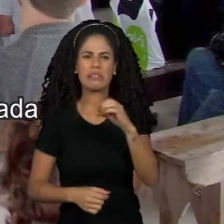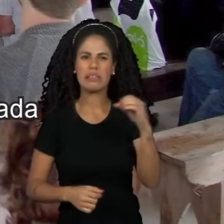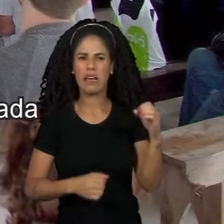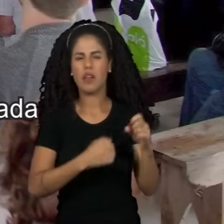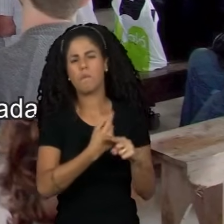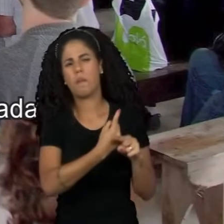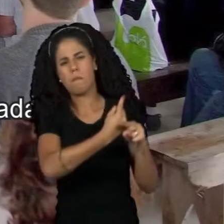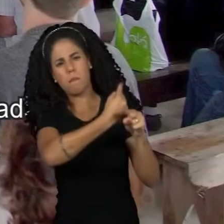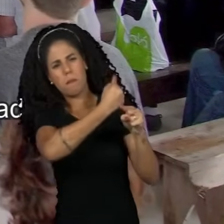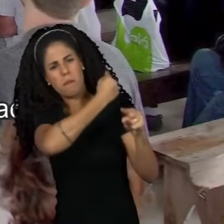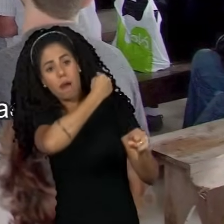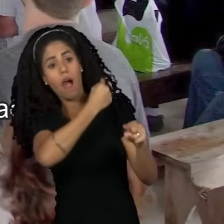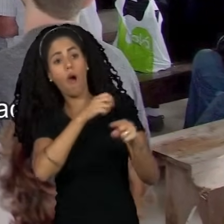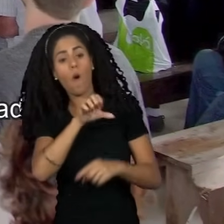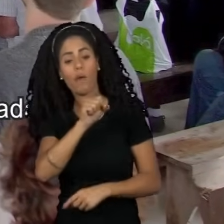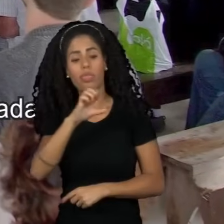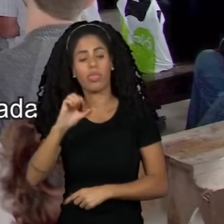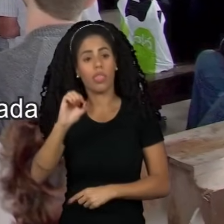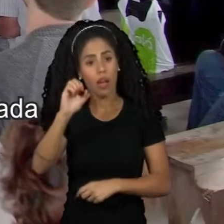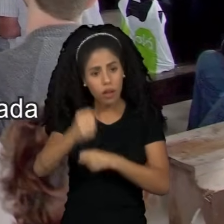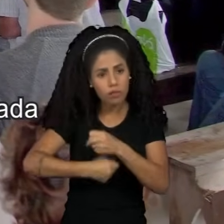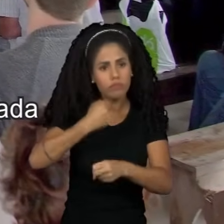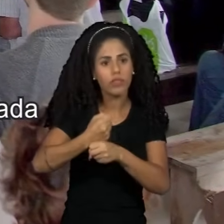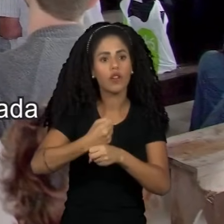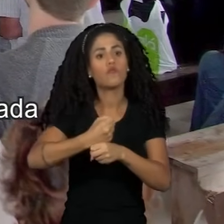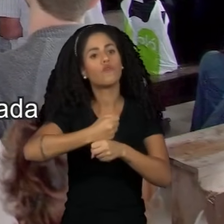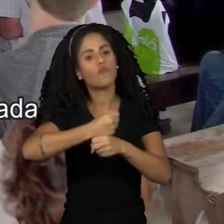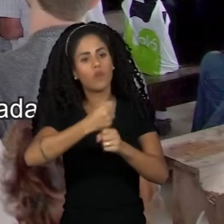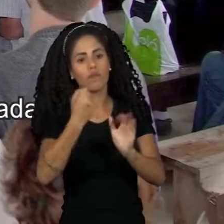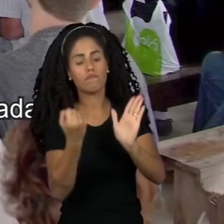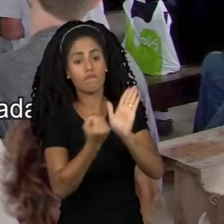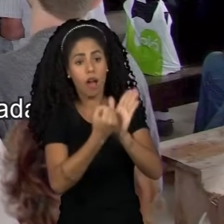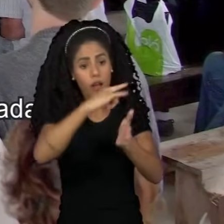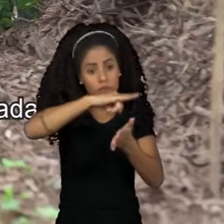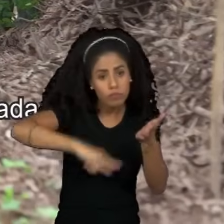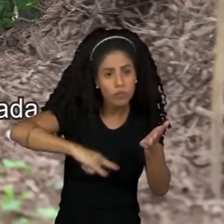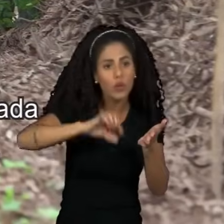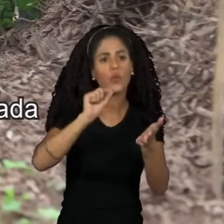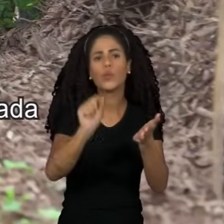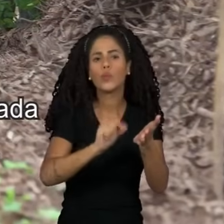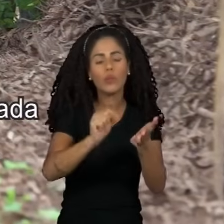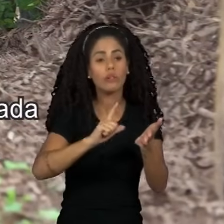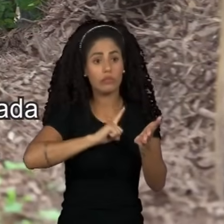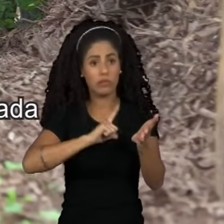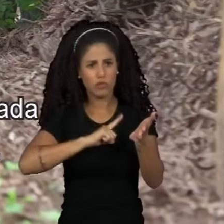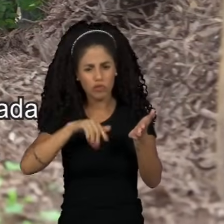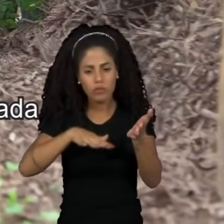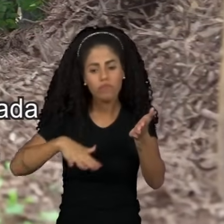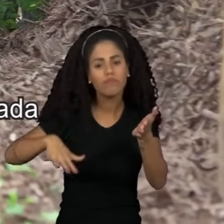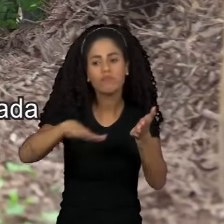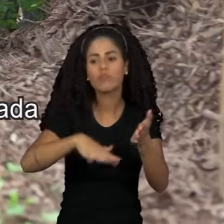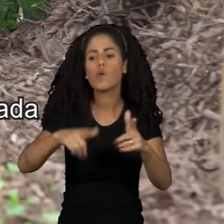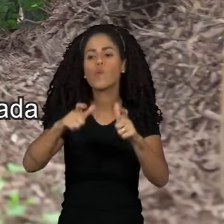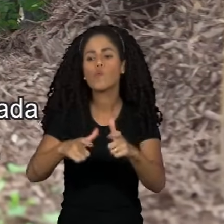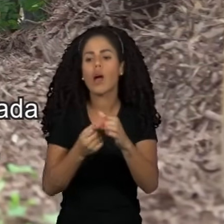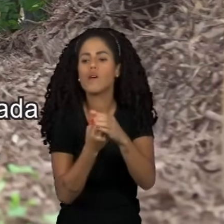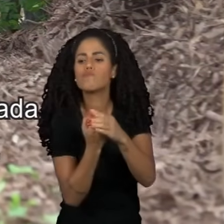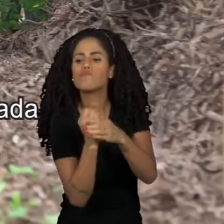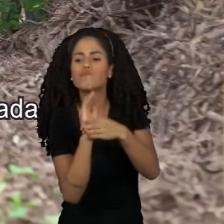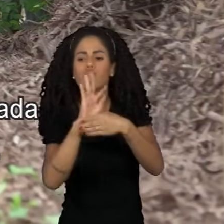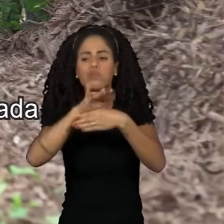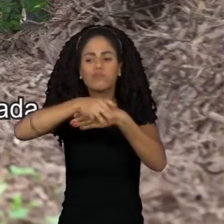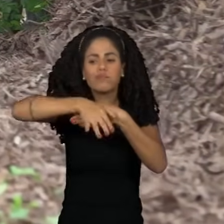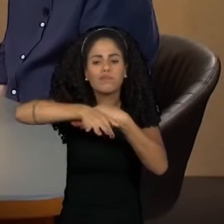antes, 80 anos antes, foi registrado como parte de uma região de